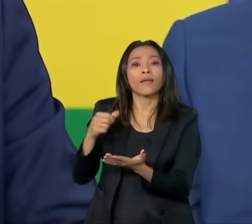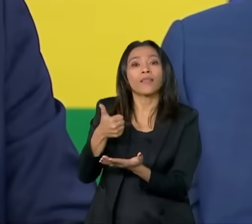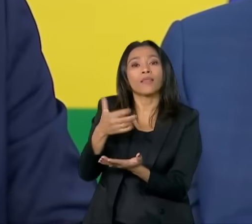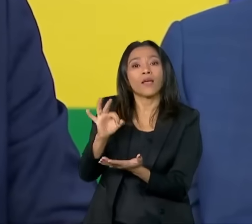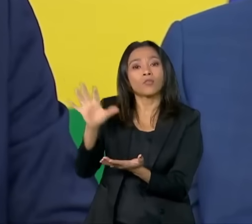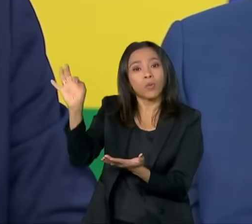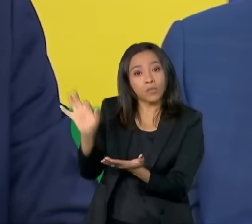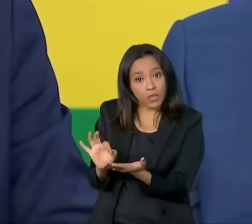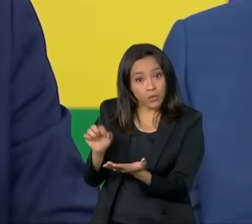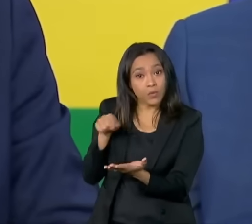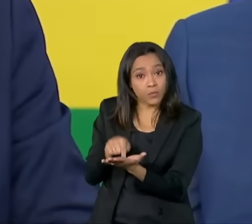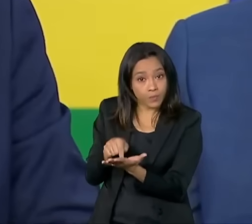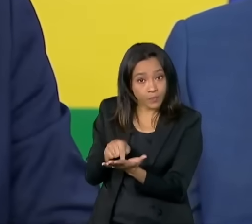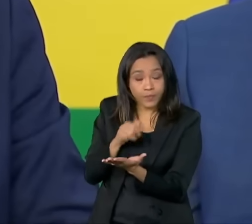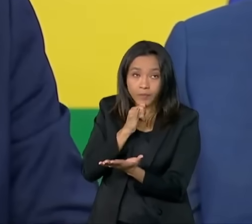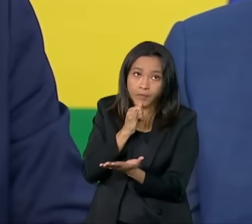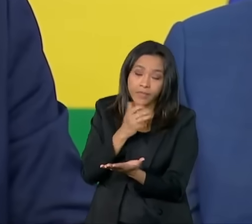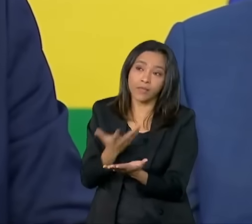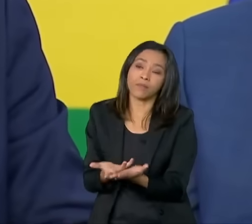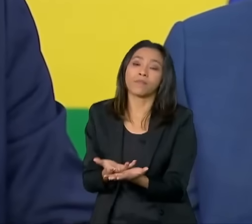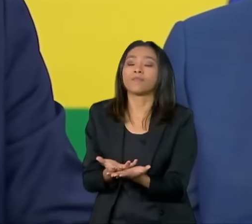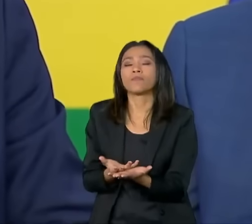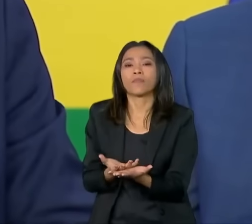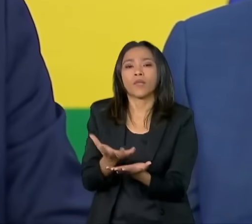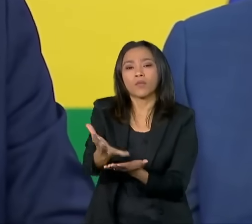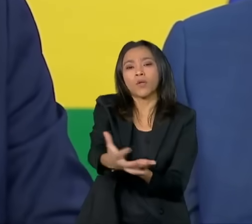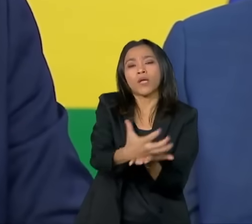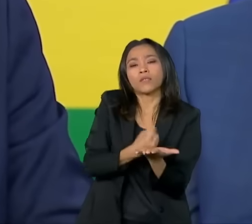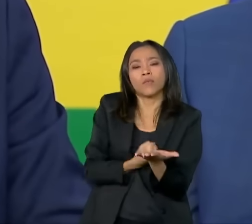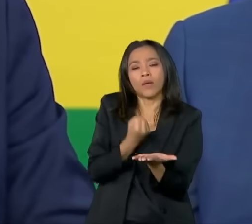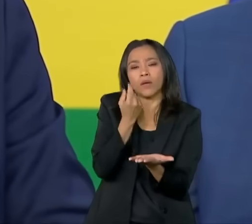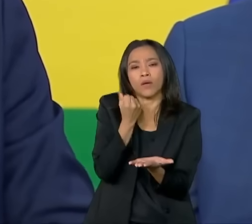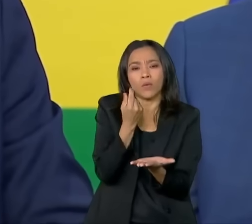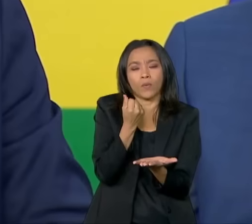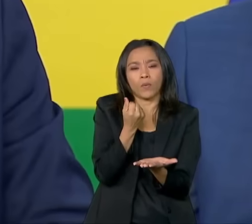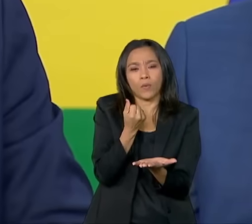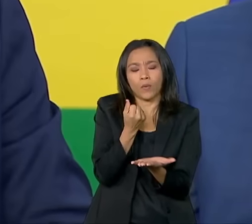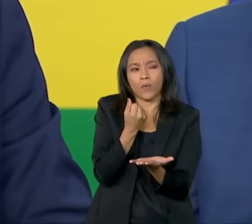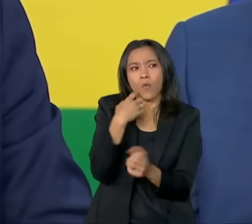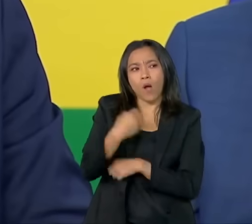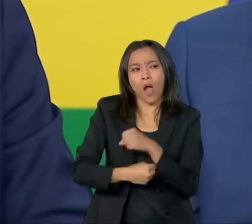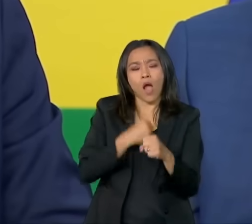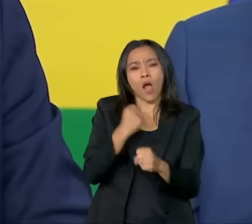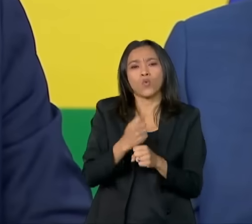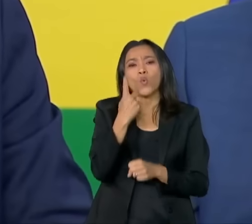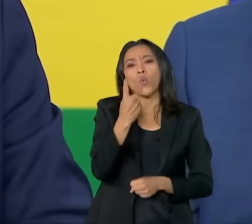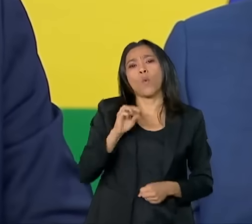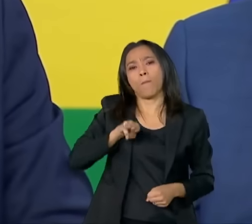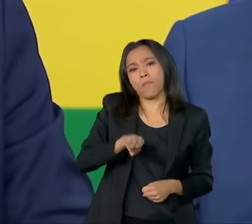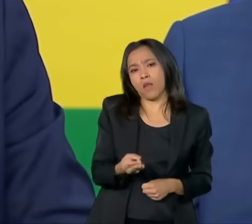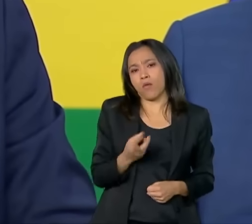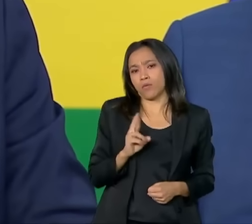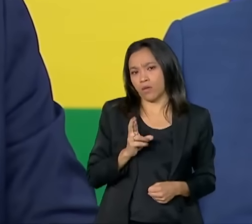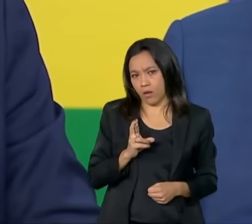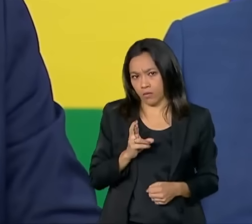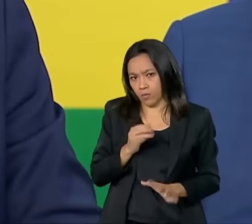aí. Recebeu, vamos supor que ela tenha uma renda anual de R$ 1 milhão,